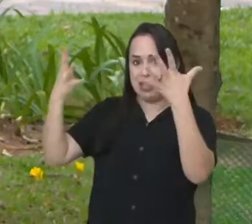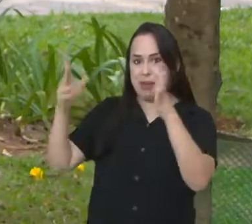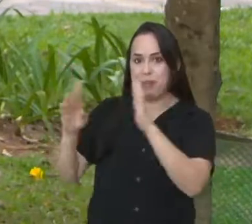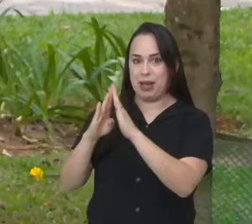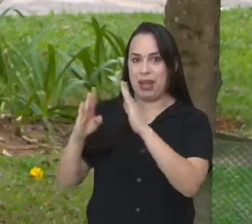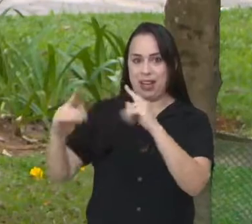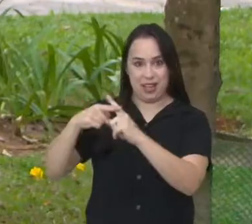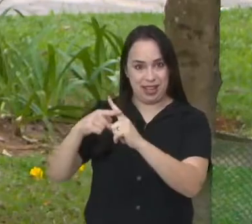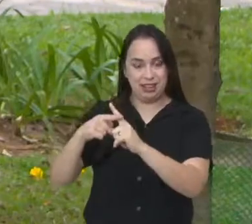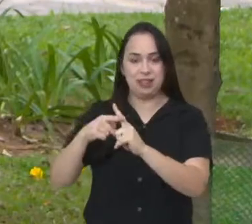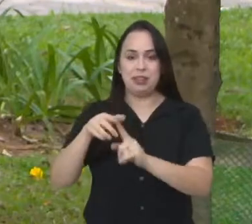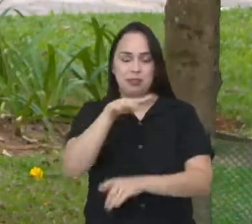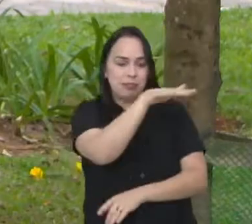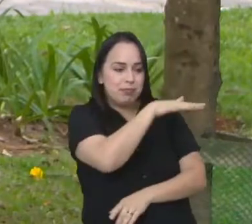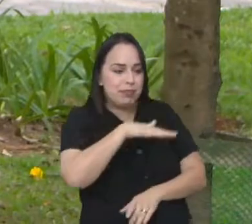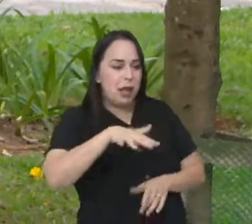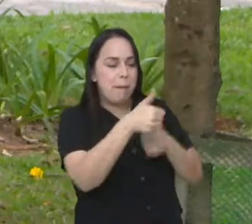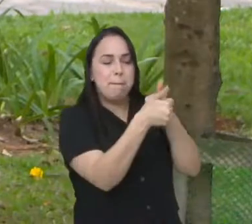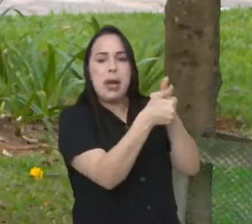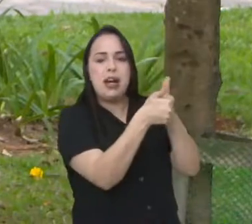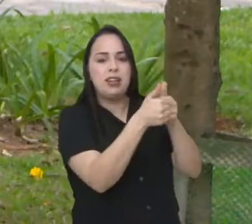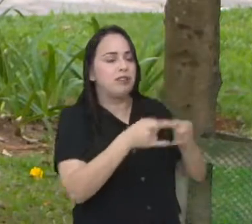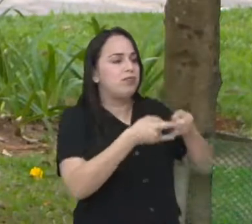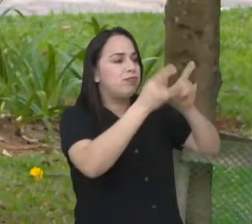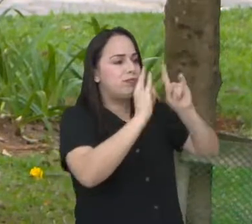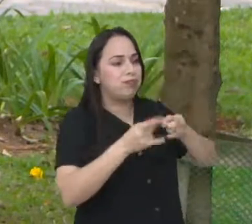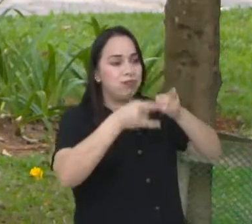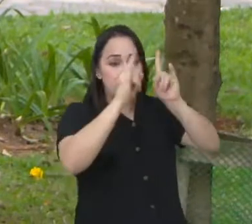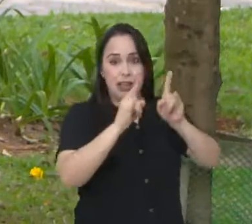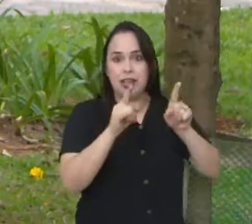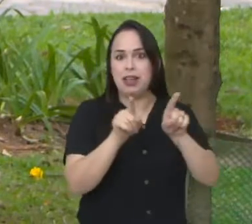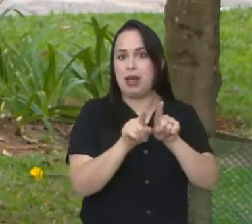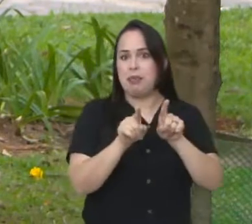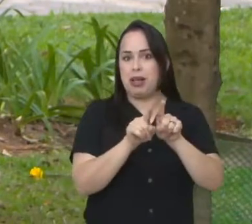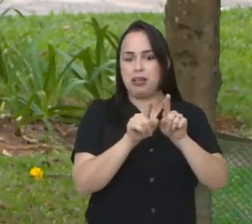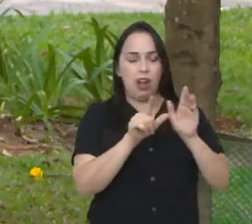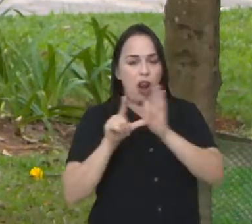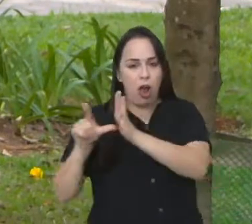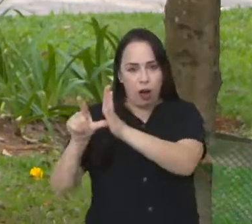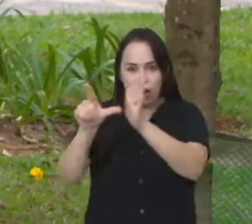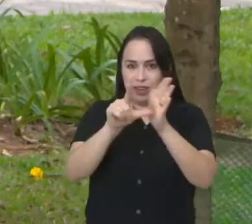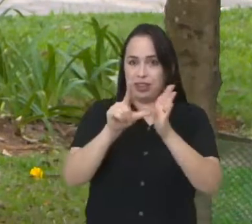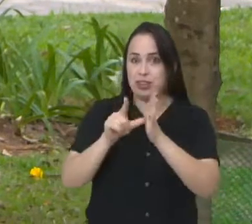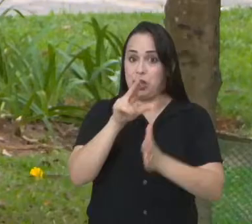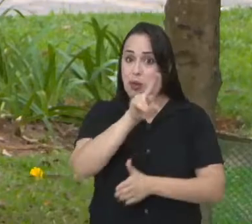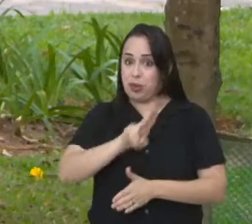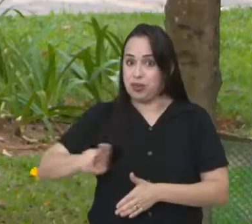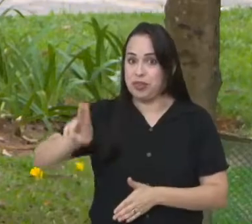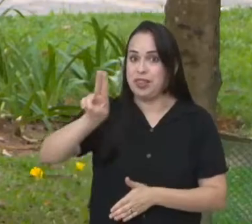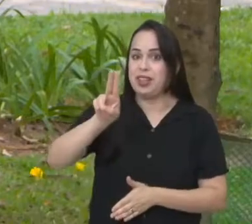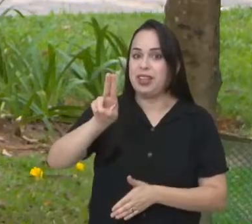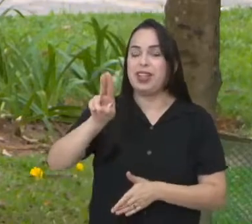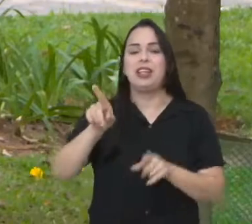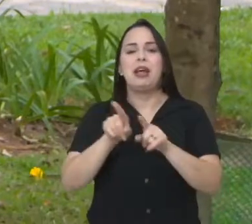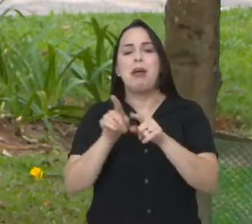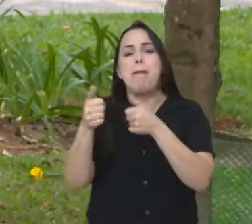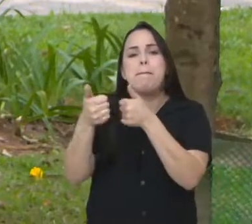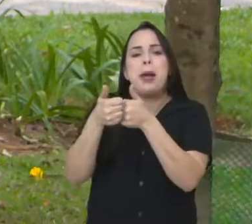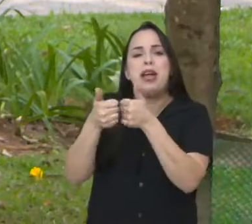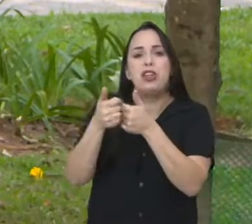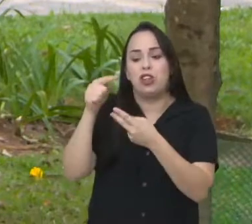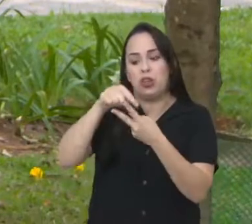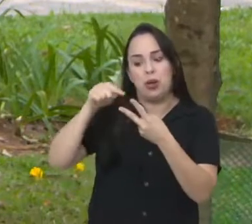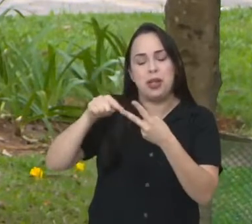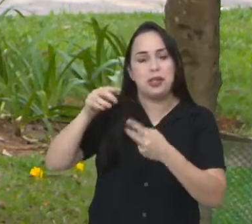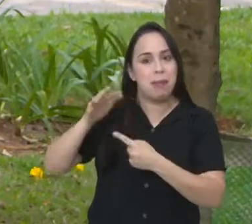O entorno é dinâmico, com forte comércio, prédios residenciais e comerciais, universidades e com a proximidade de dois